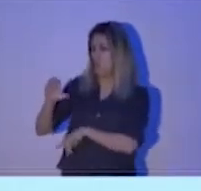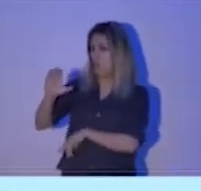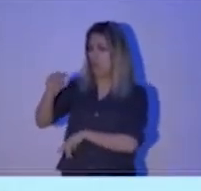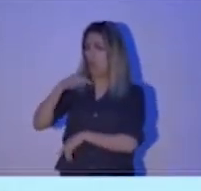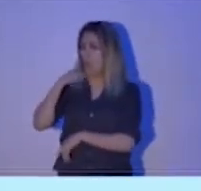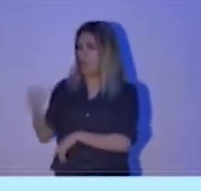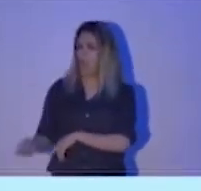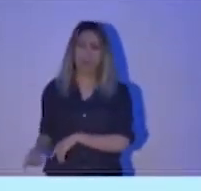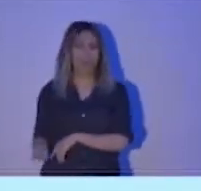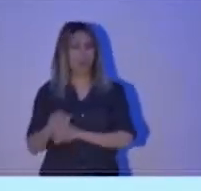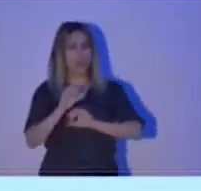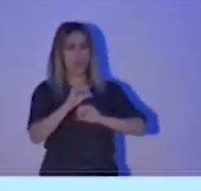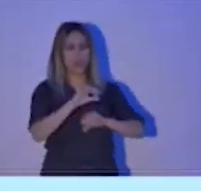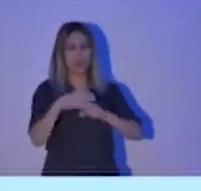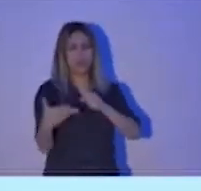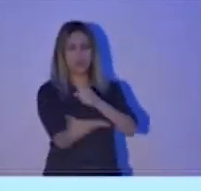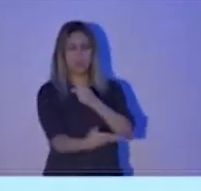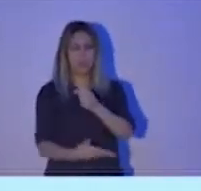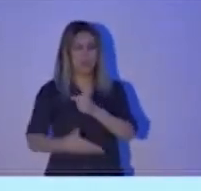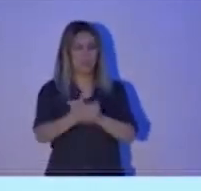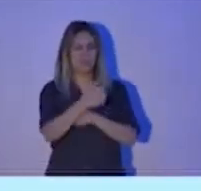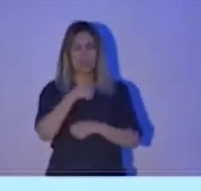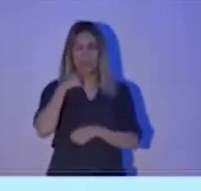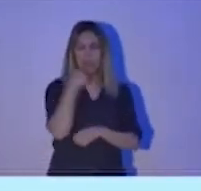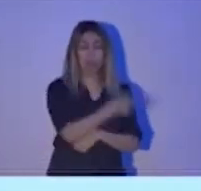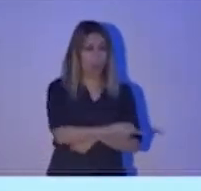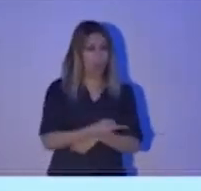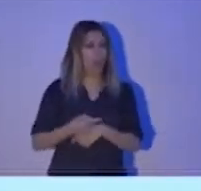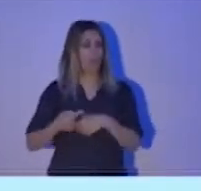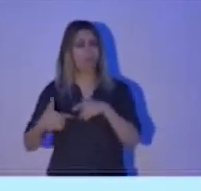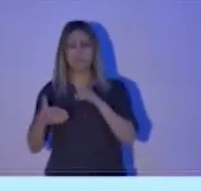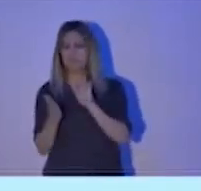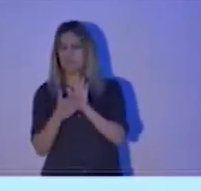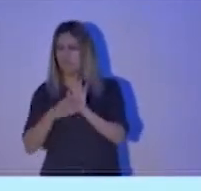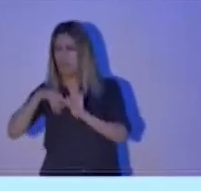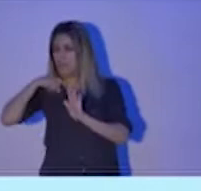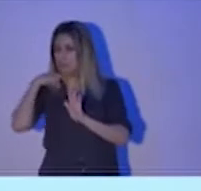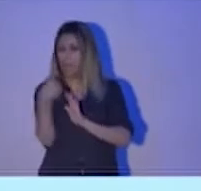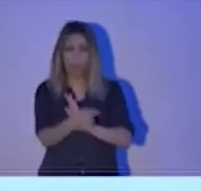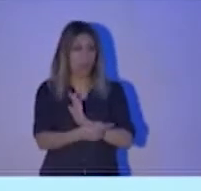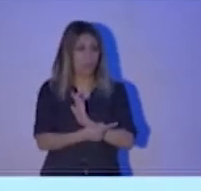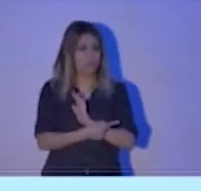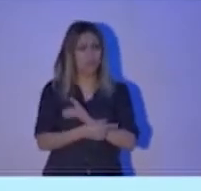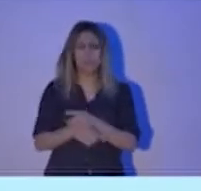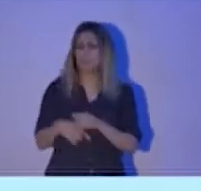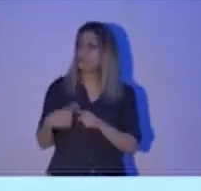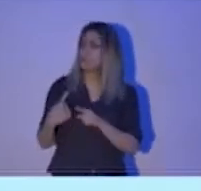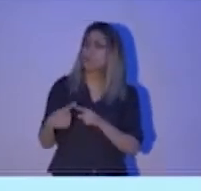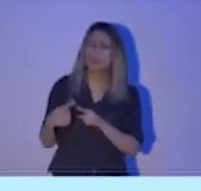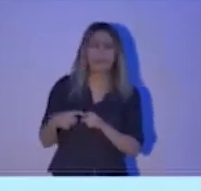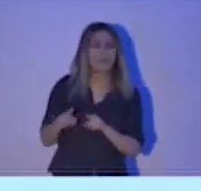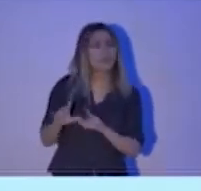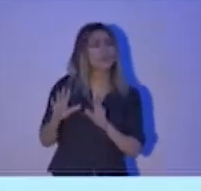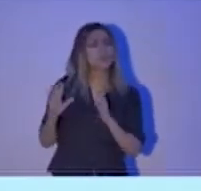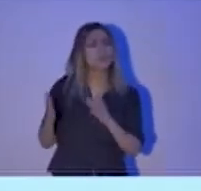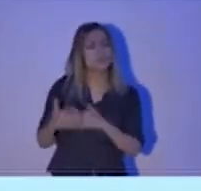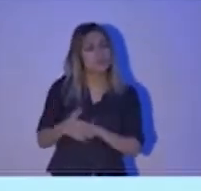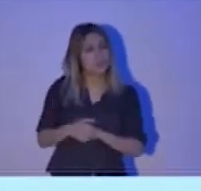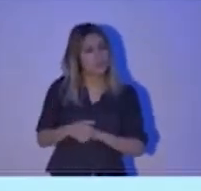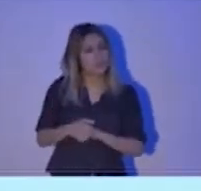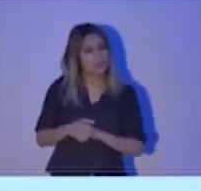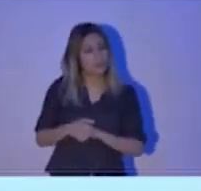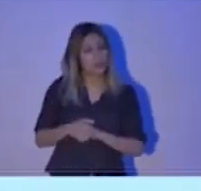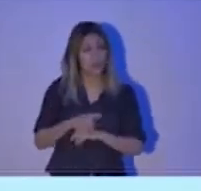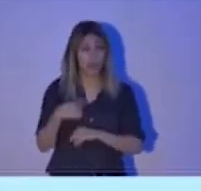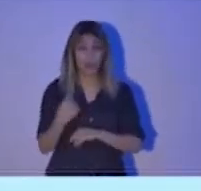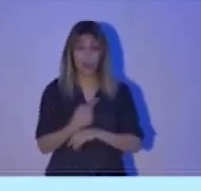educação básica não tem se movimentado, não tem apresentado propostas. Por que que isso aconteceu? Que nós fizemos